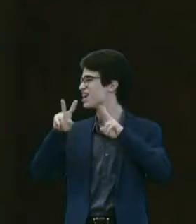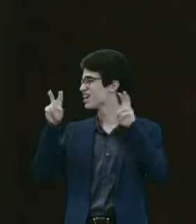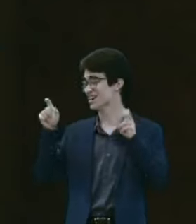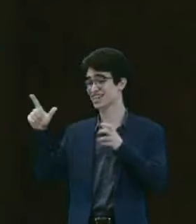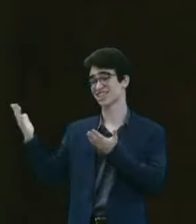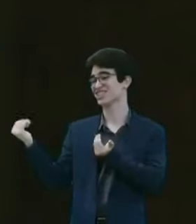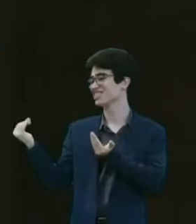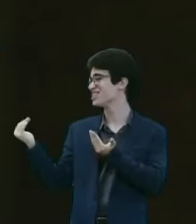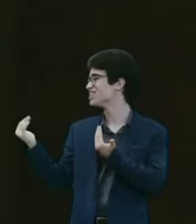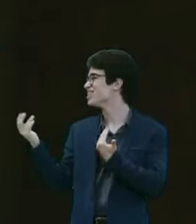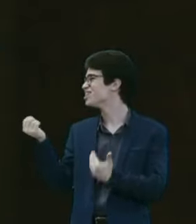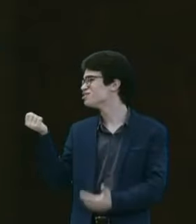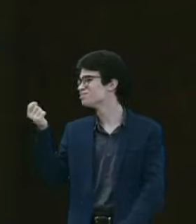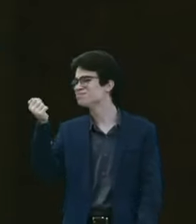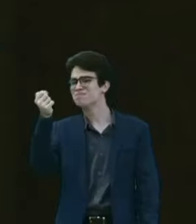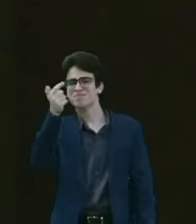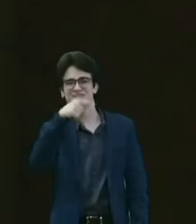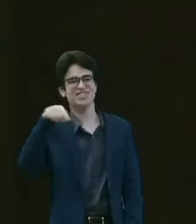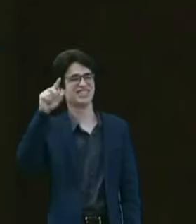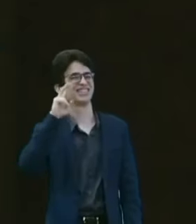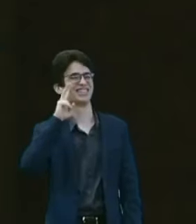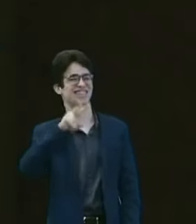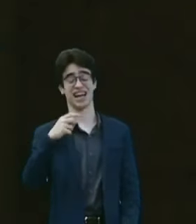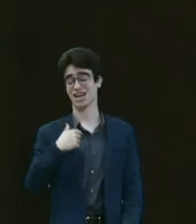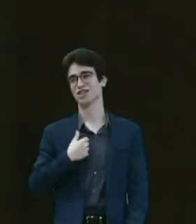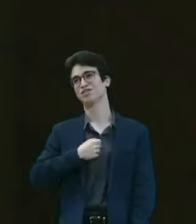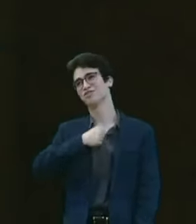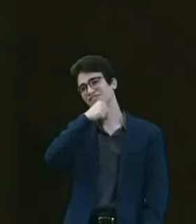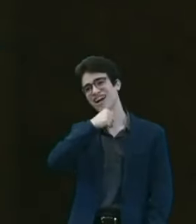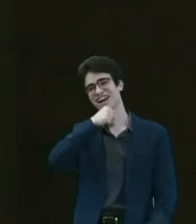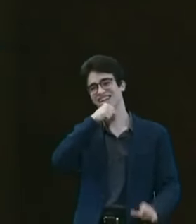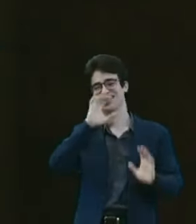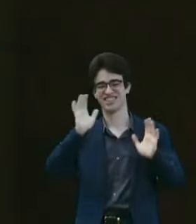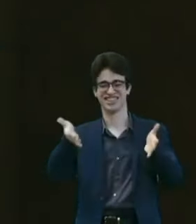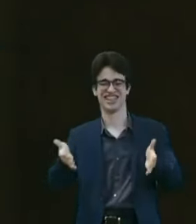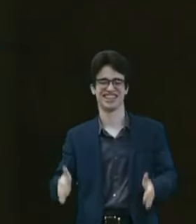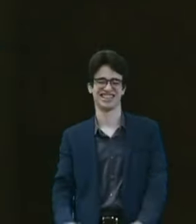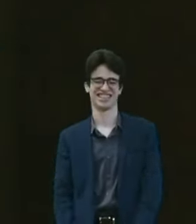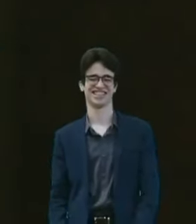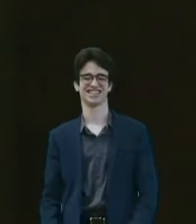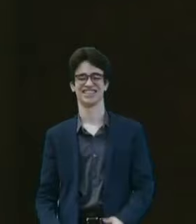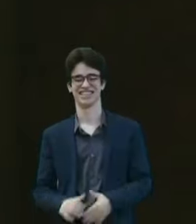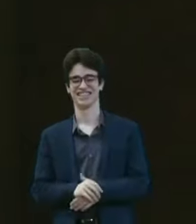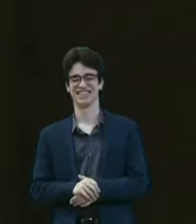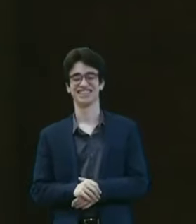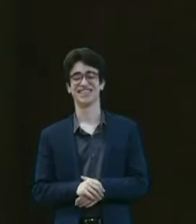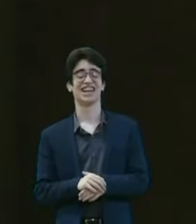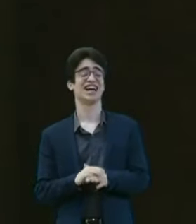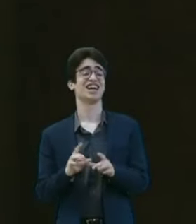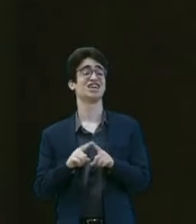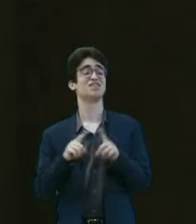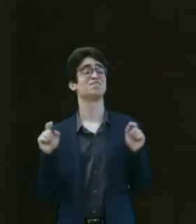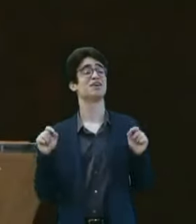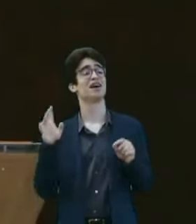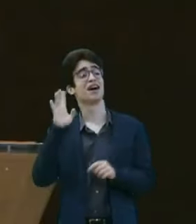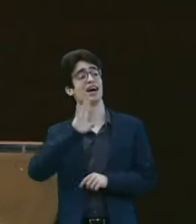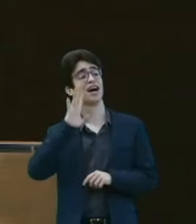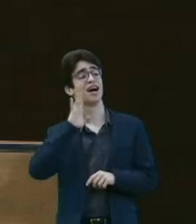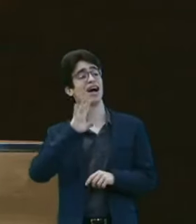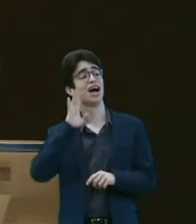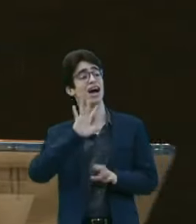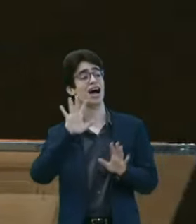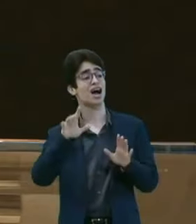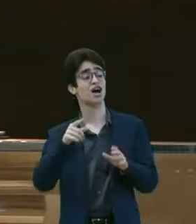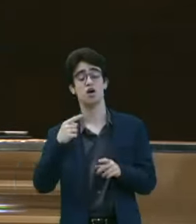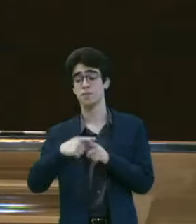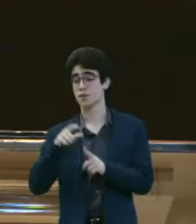nos jovens, a maioria não assistiu. Eu falei, eu estou velho mesmo. Mas é interessante a história desse filme, porque